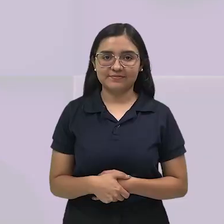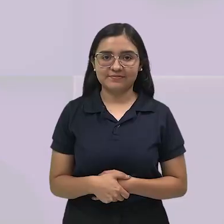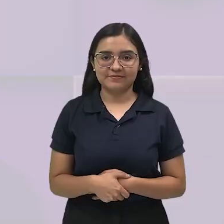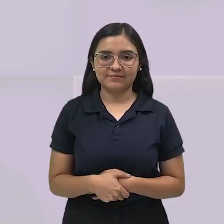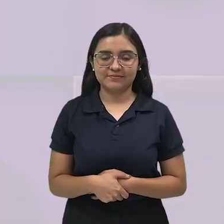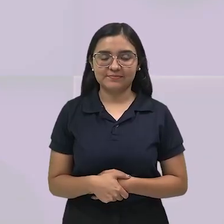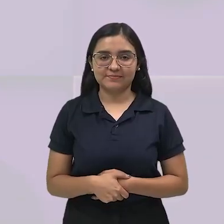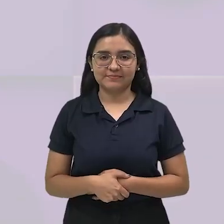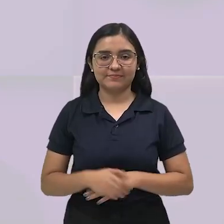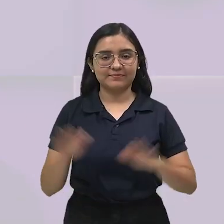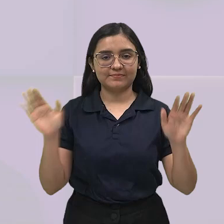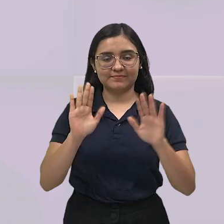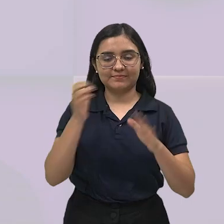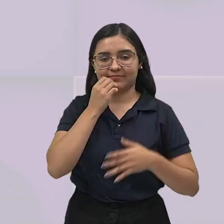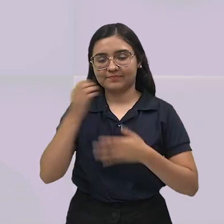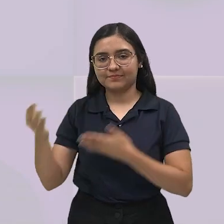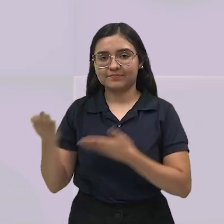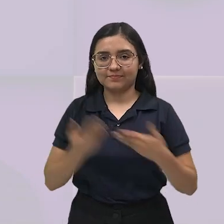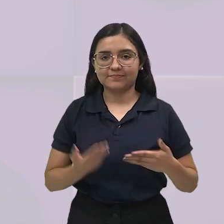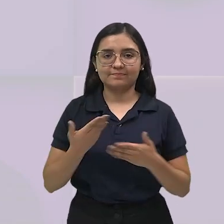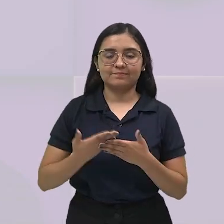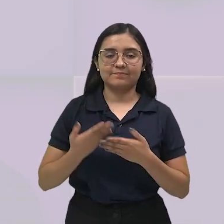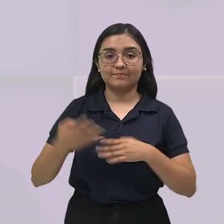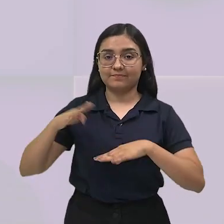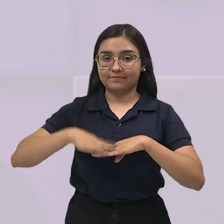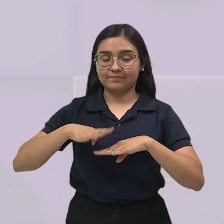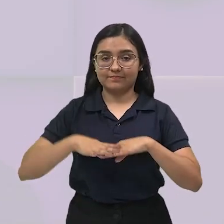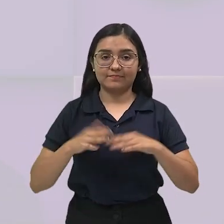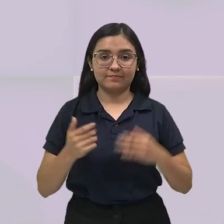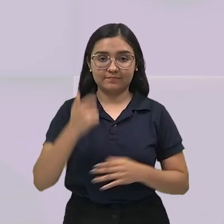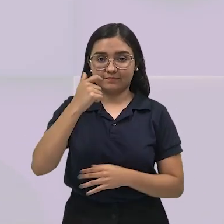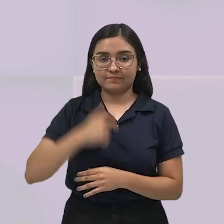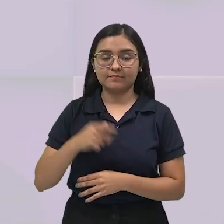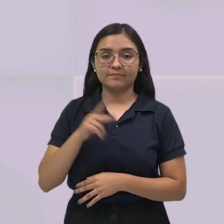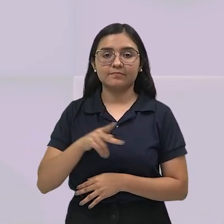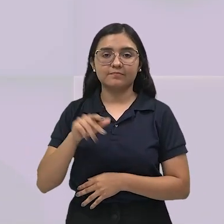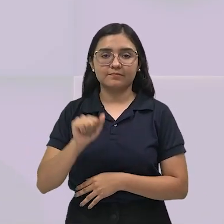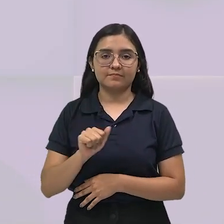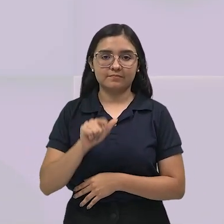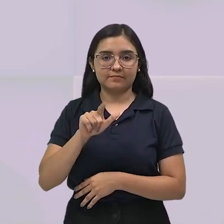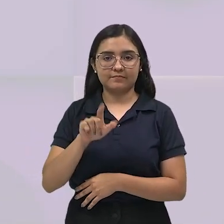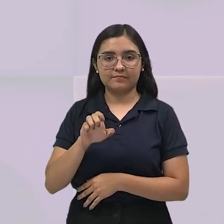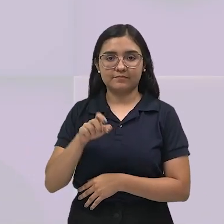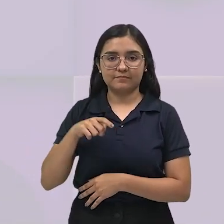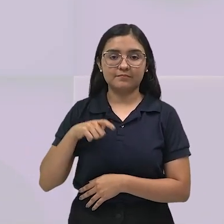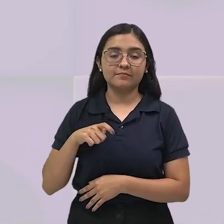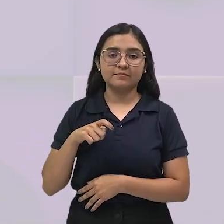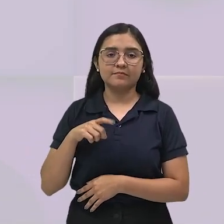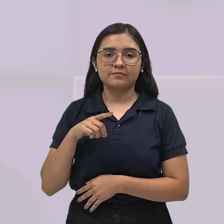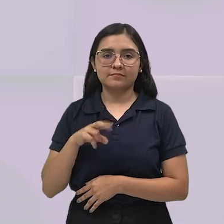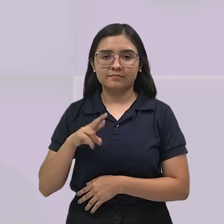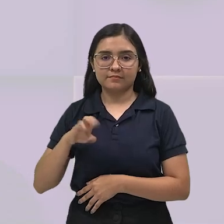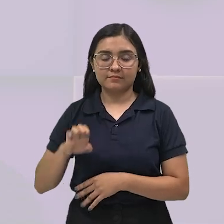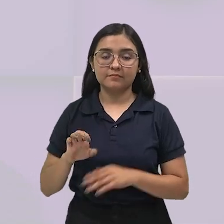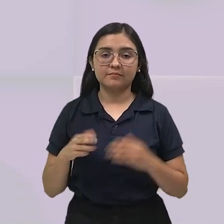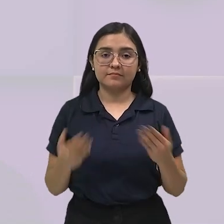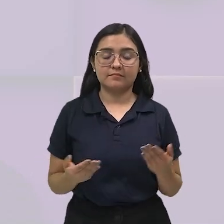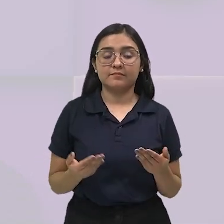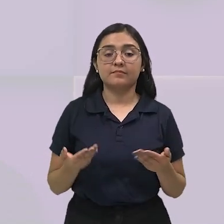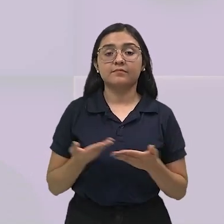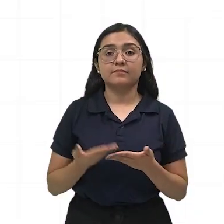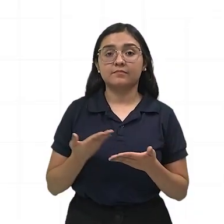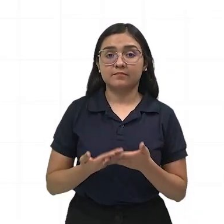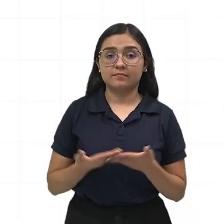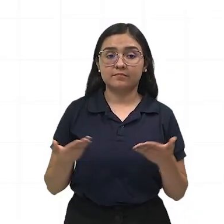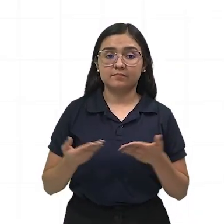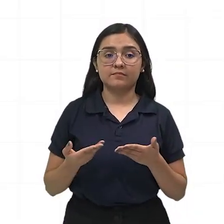Olá, seja bem-vinda, seja bem-vindo a mais uma aula de matemática aqui comigo. E eu sou o professor Alexandre dos Santos, a nossa